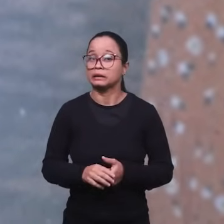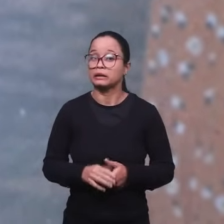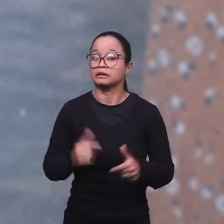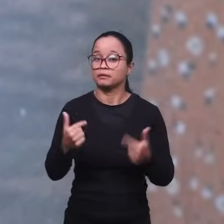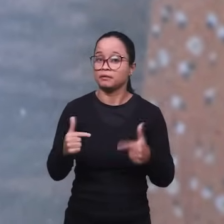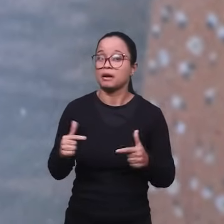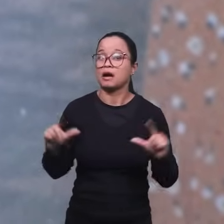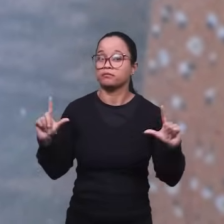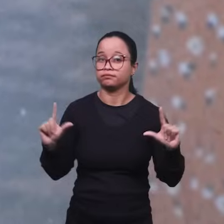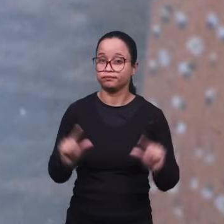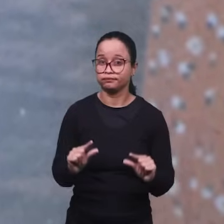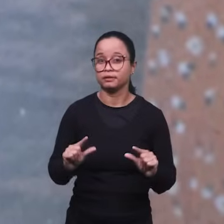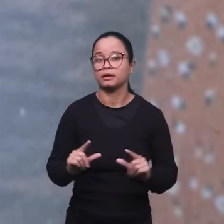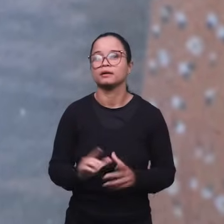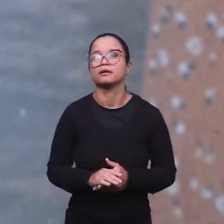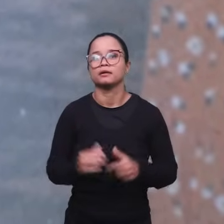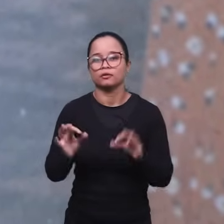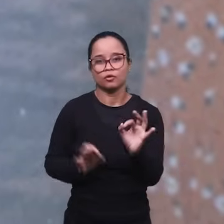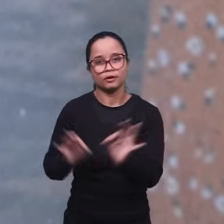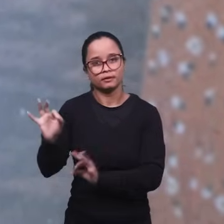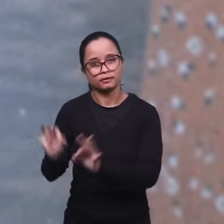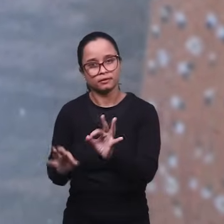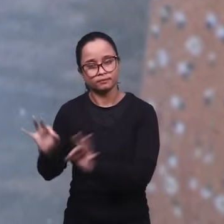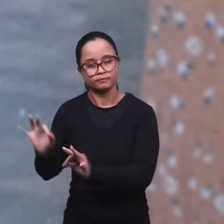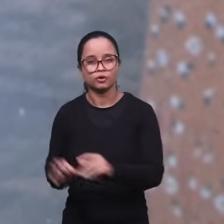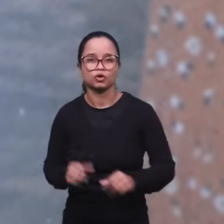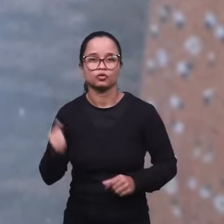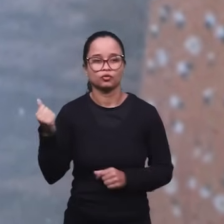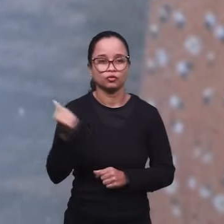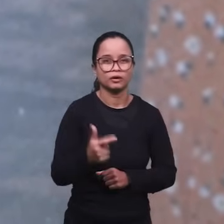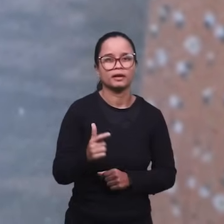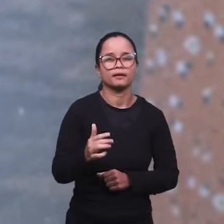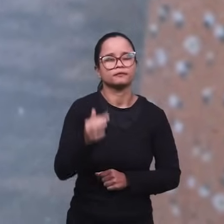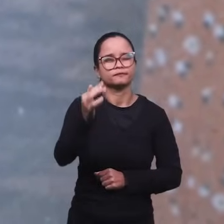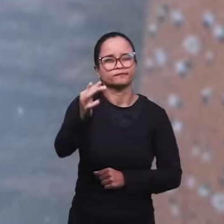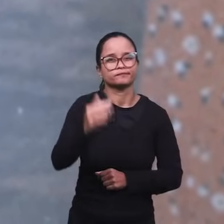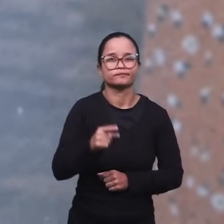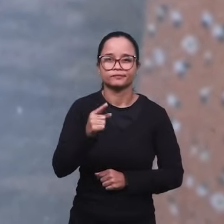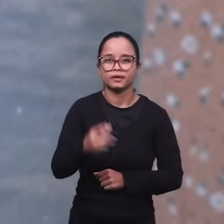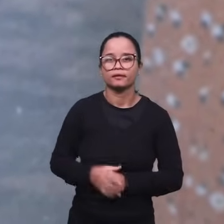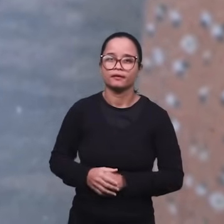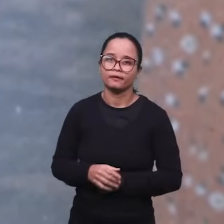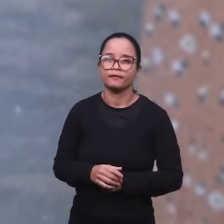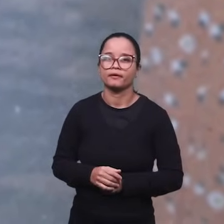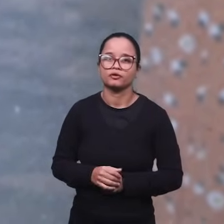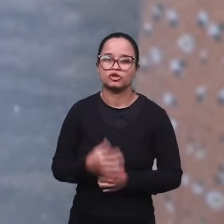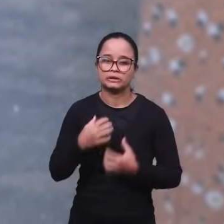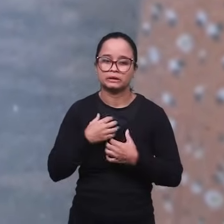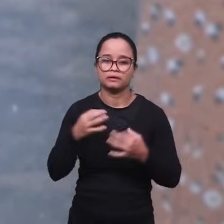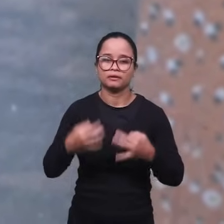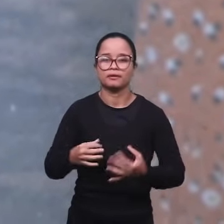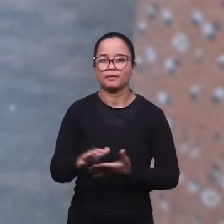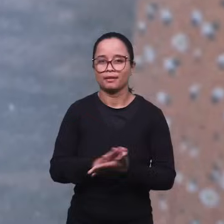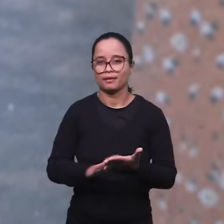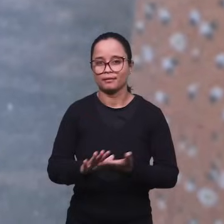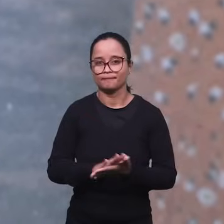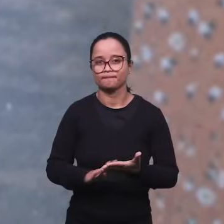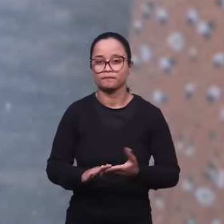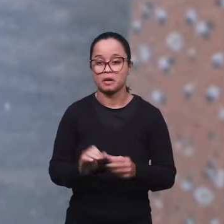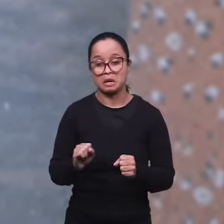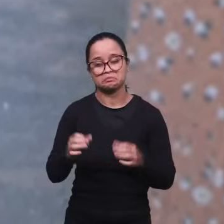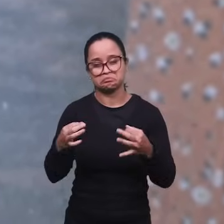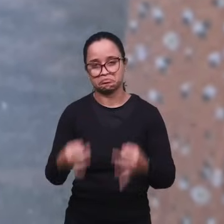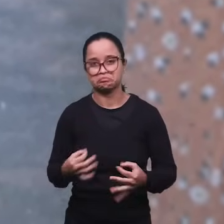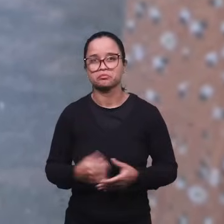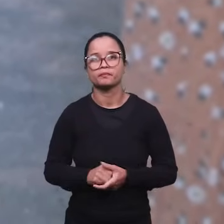menos trabalho planejar e entrar nessa execução do que chegar lá na frente e você não ter feito a coisa da maneira certa. Pode